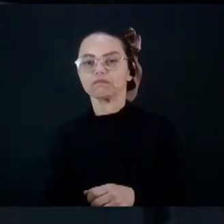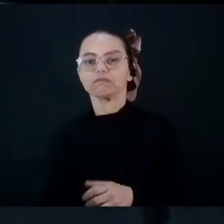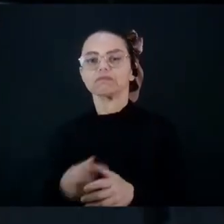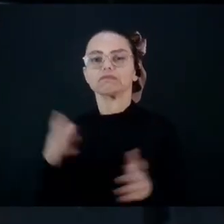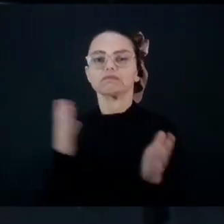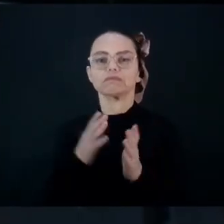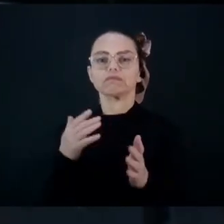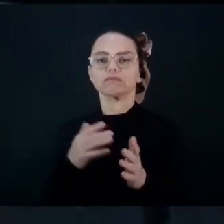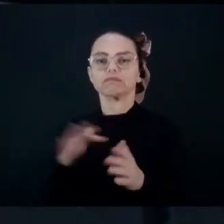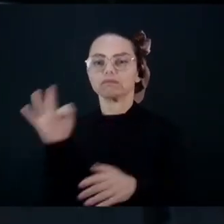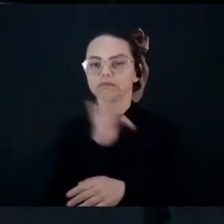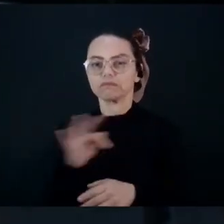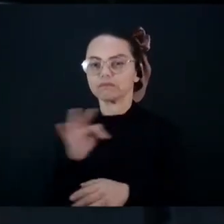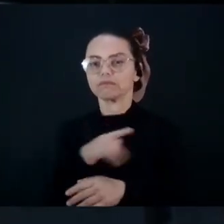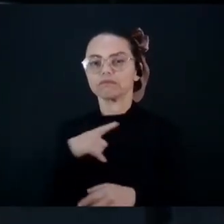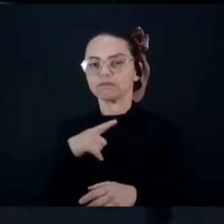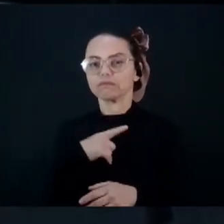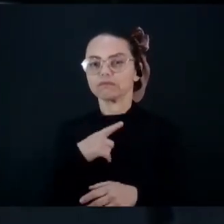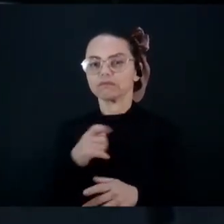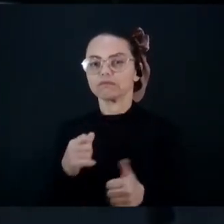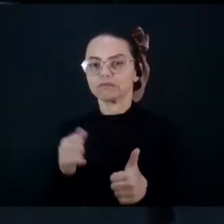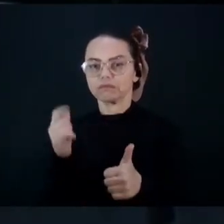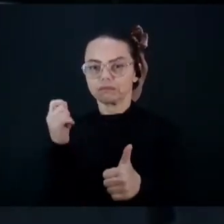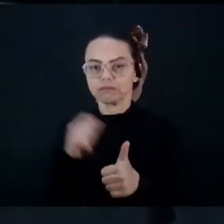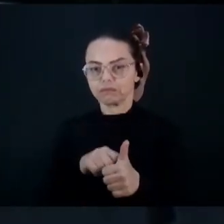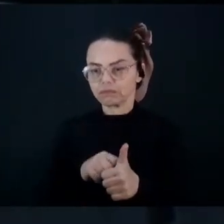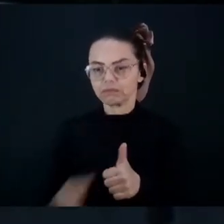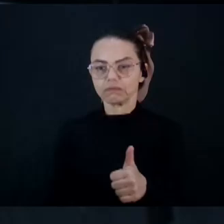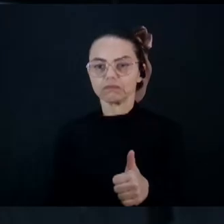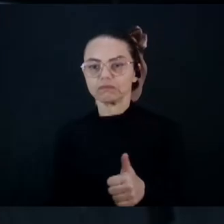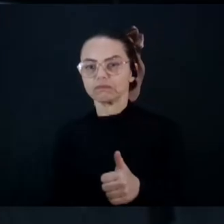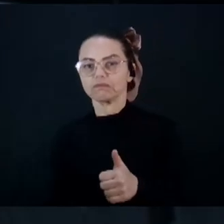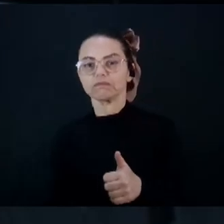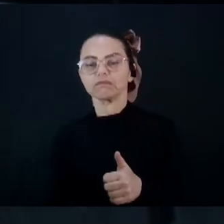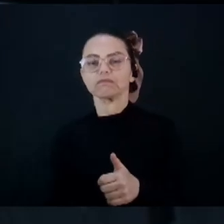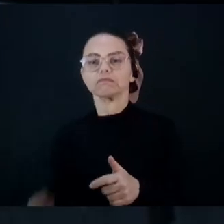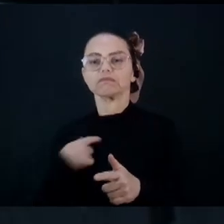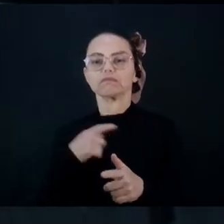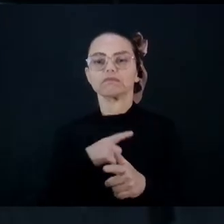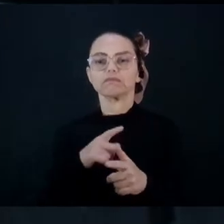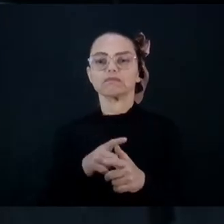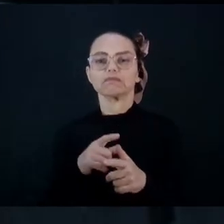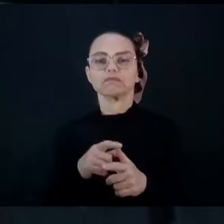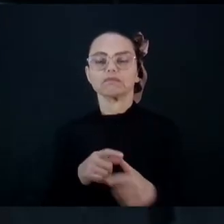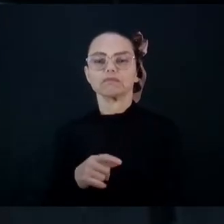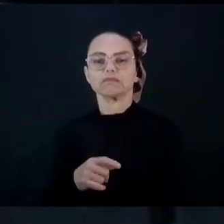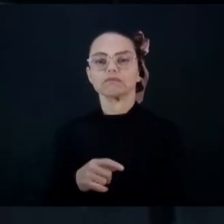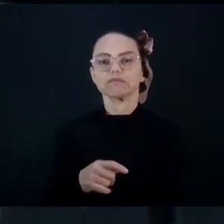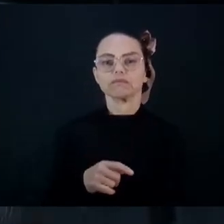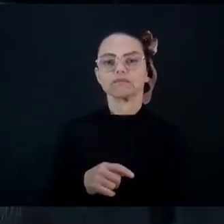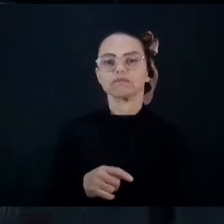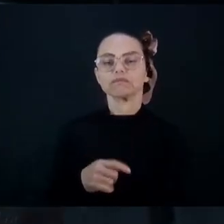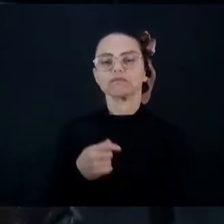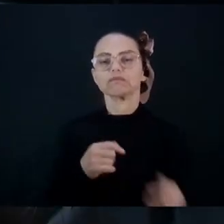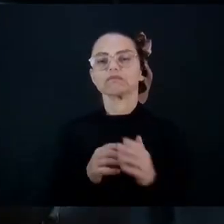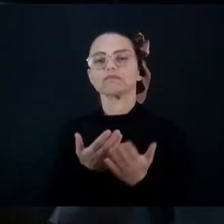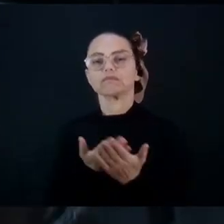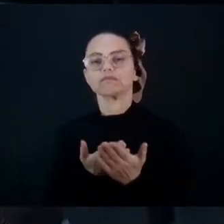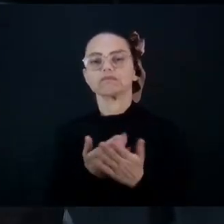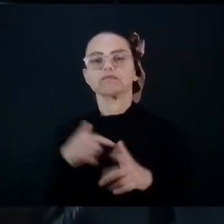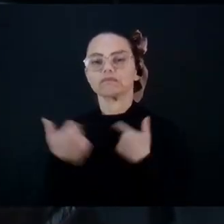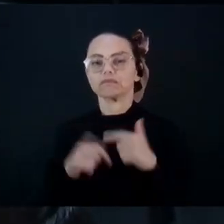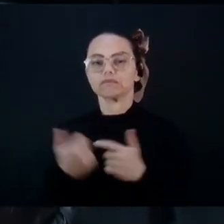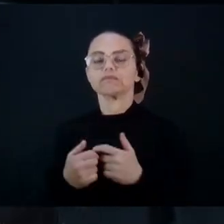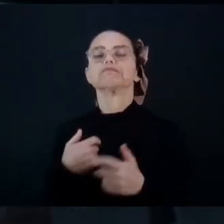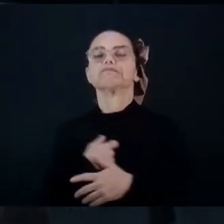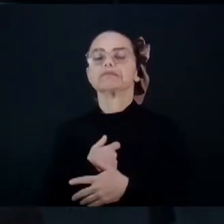ainda um semestre, né, então eu estava fazendo 2 semestres de uma vez, estudando para concurso e trabalhando, então assim, foi bem